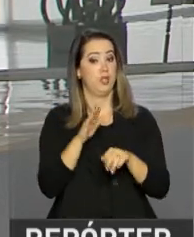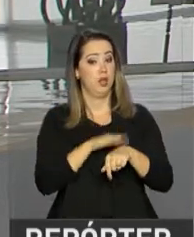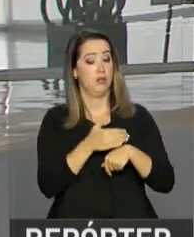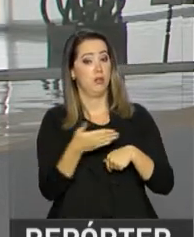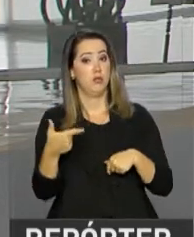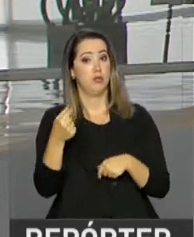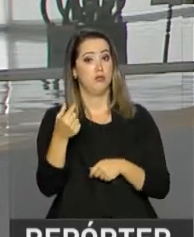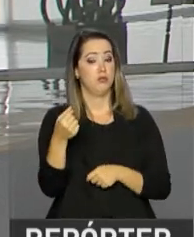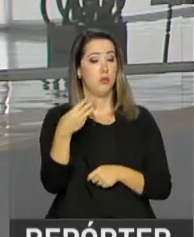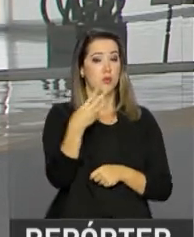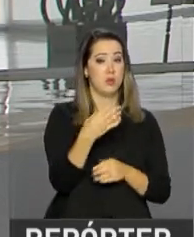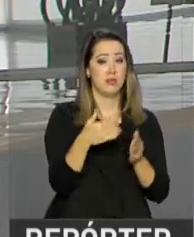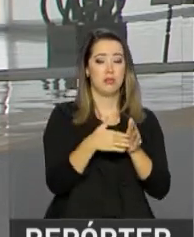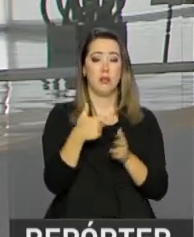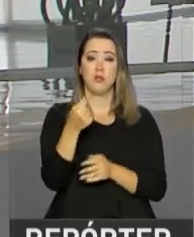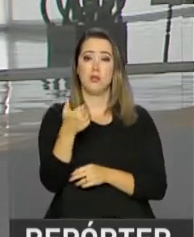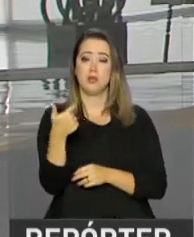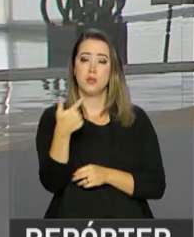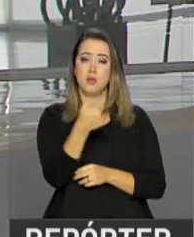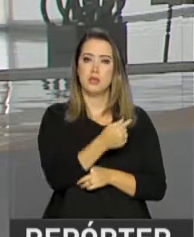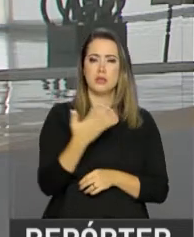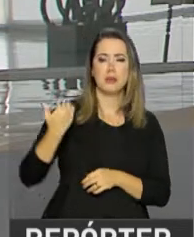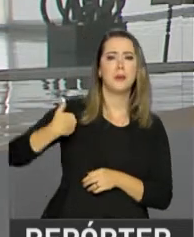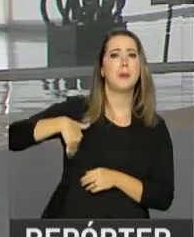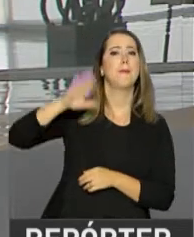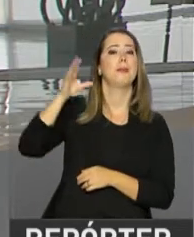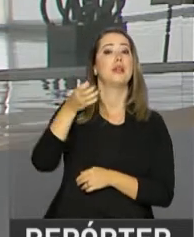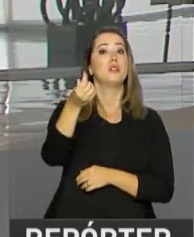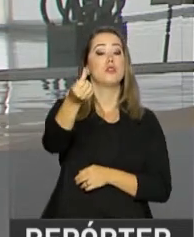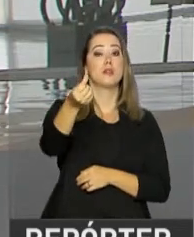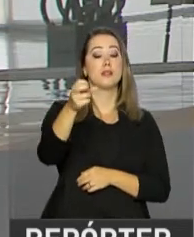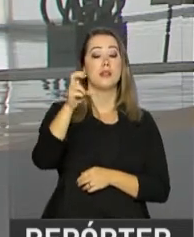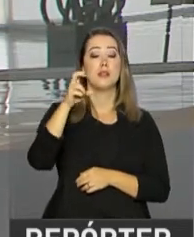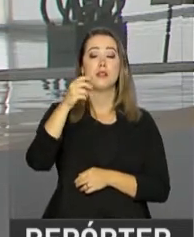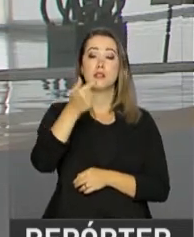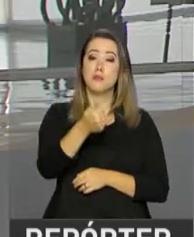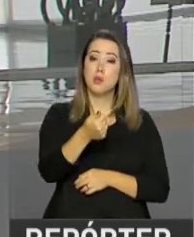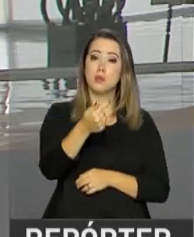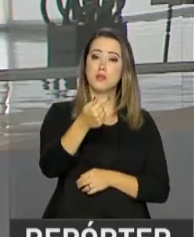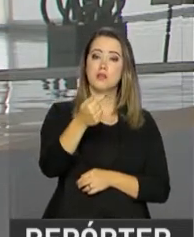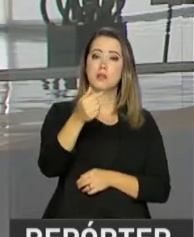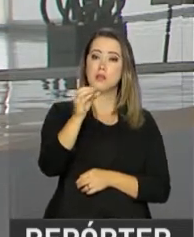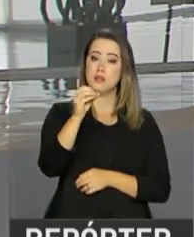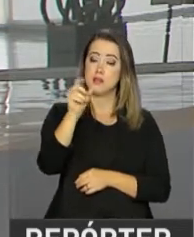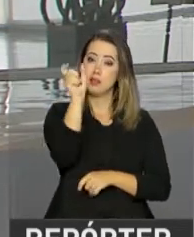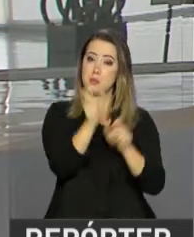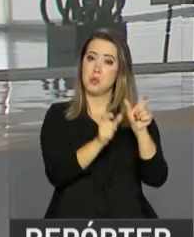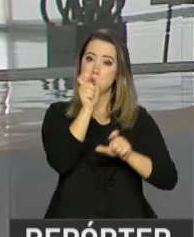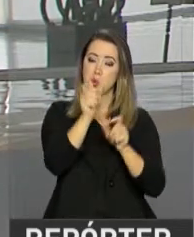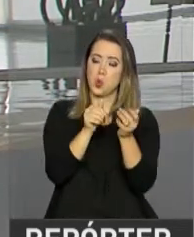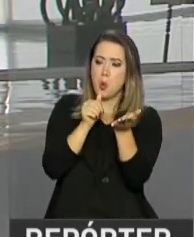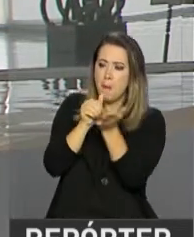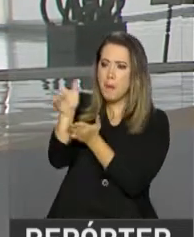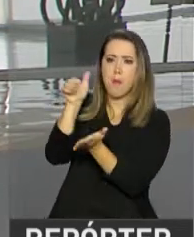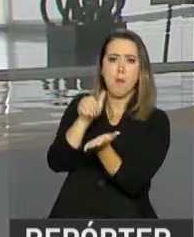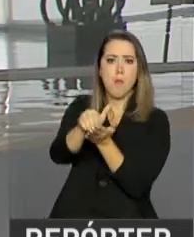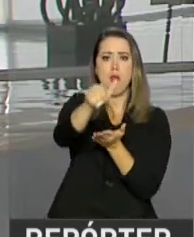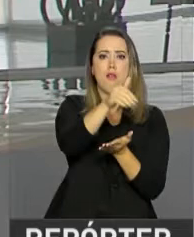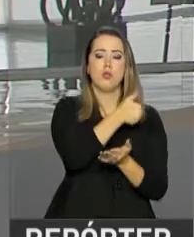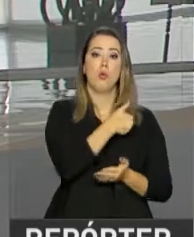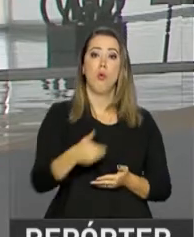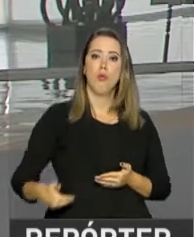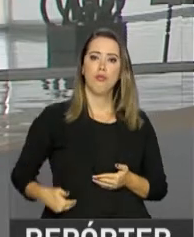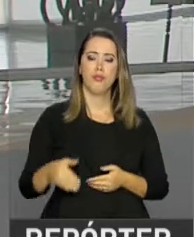de 2017, ao todo, mais de 6.700 servidores foram demitidos por